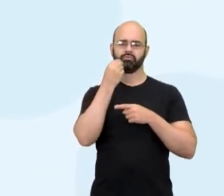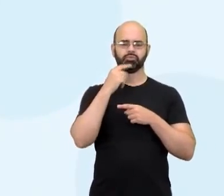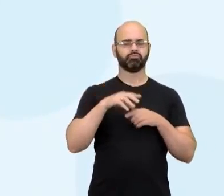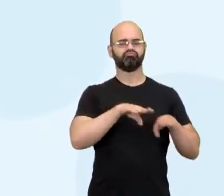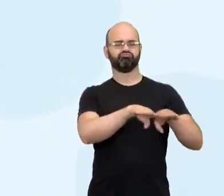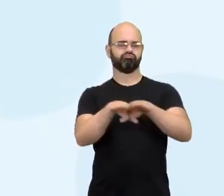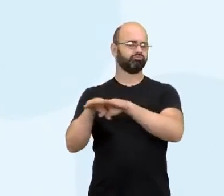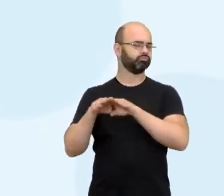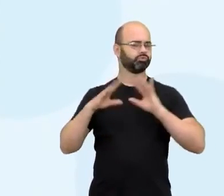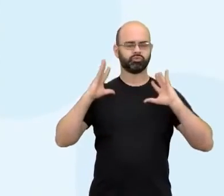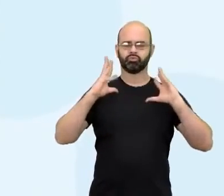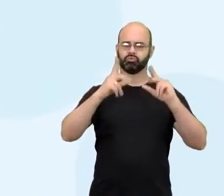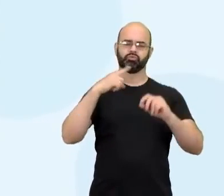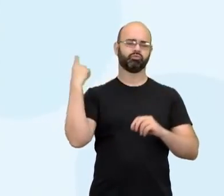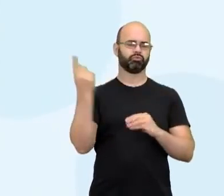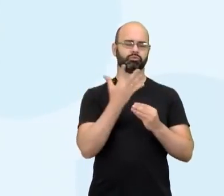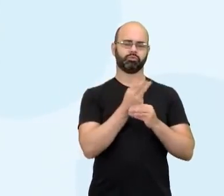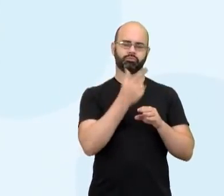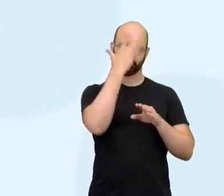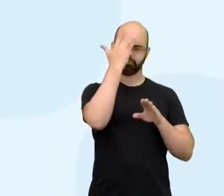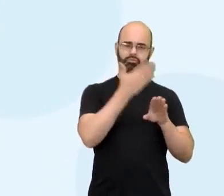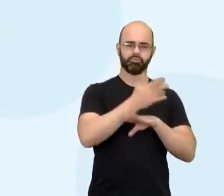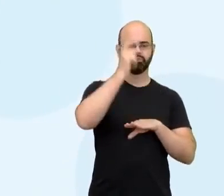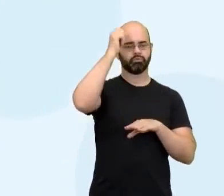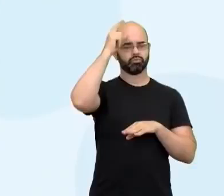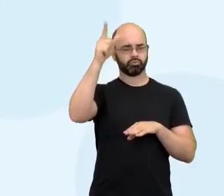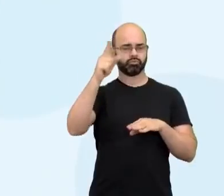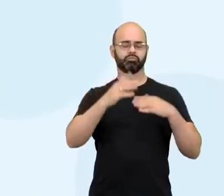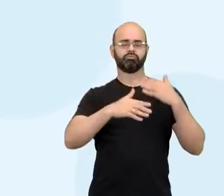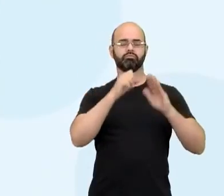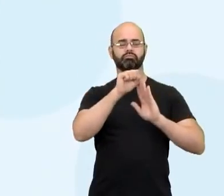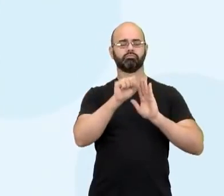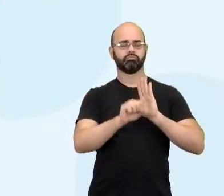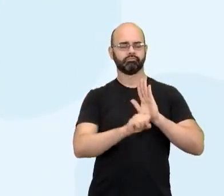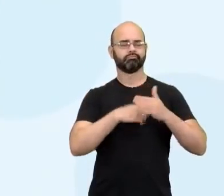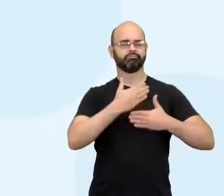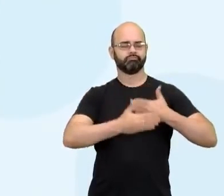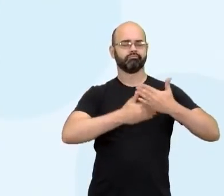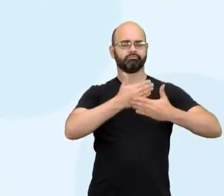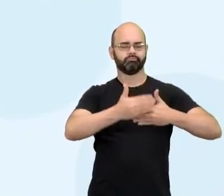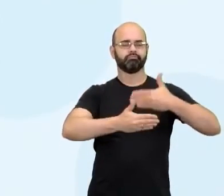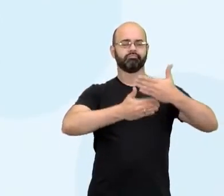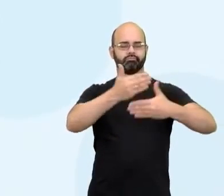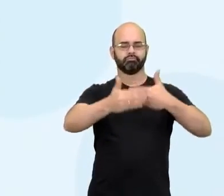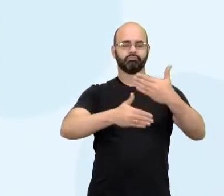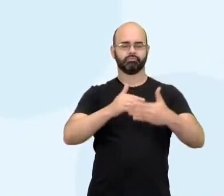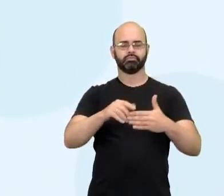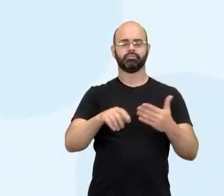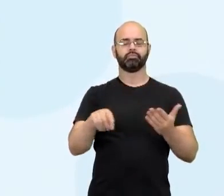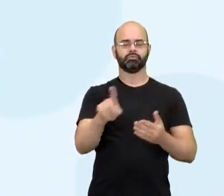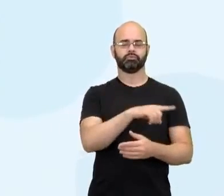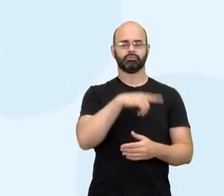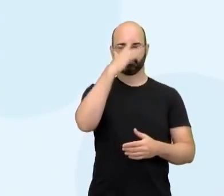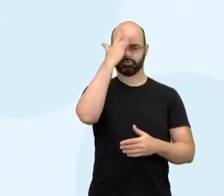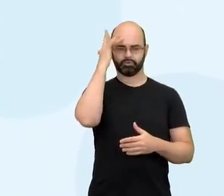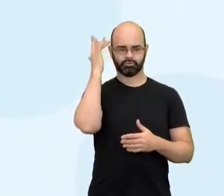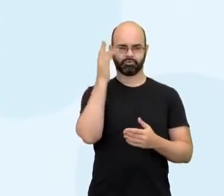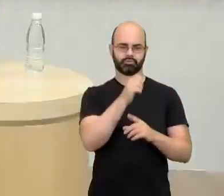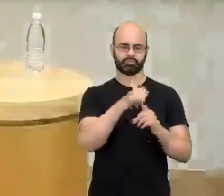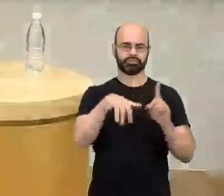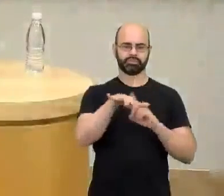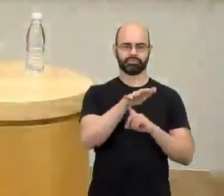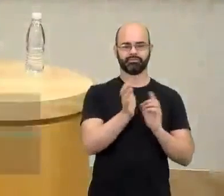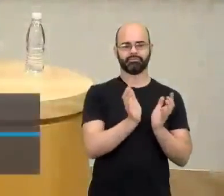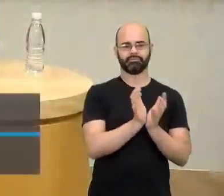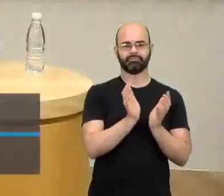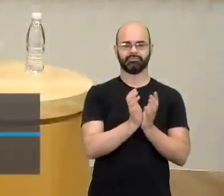o acesso aos bens artísticos e culturais desenvolvidos ao longo de séculos de história da civilização. Então, nós já temos aí